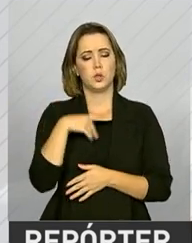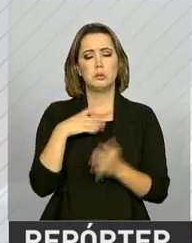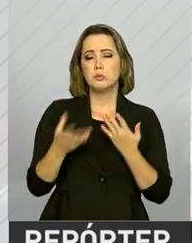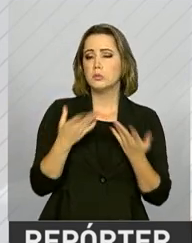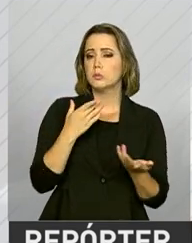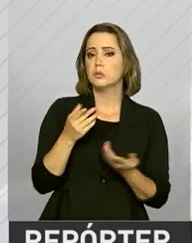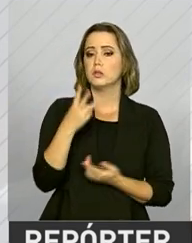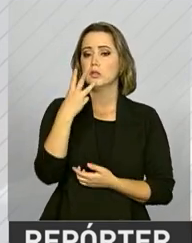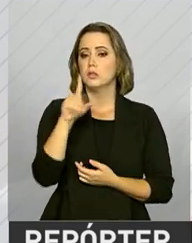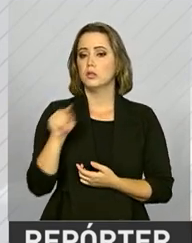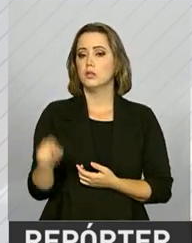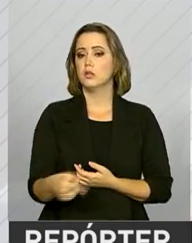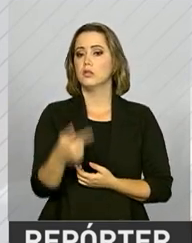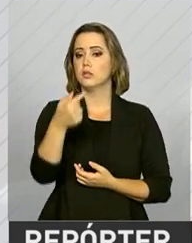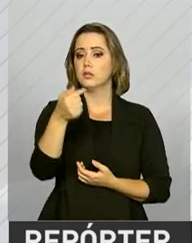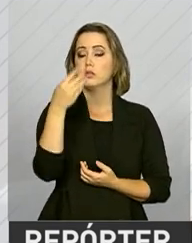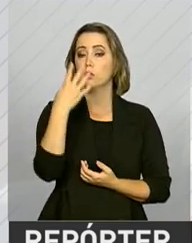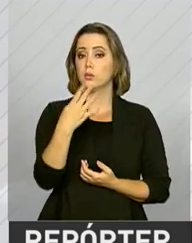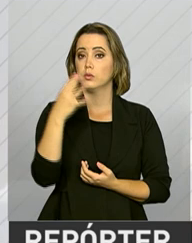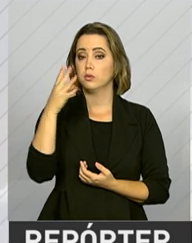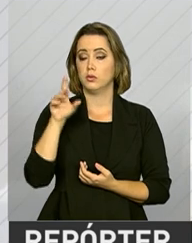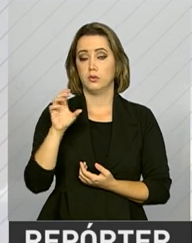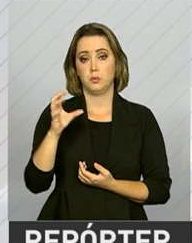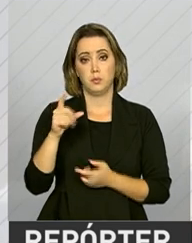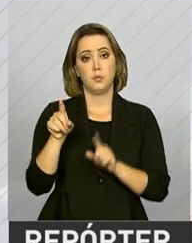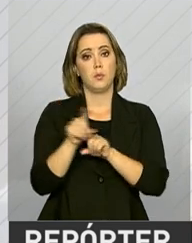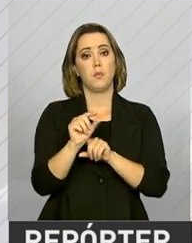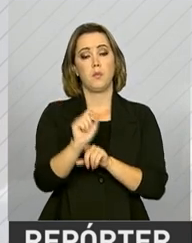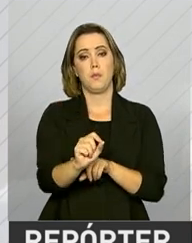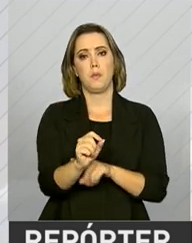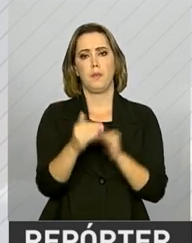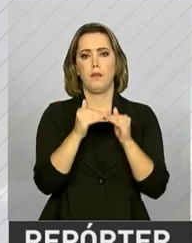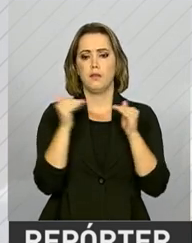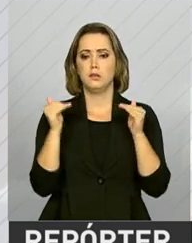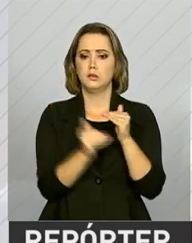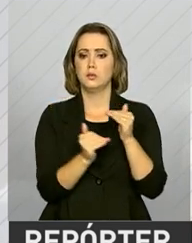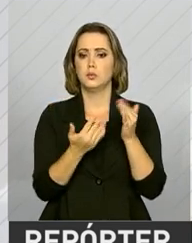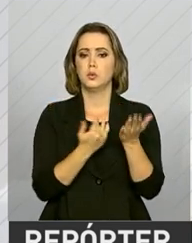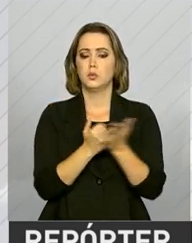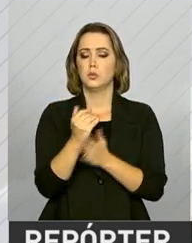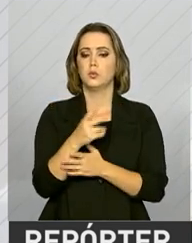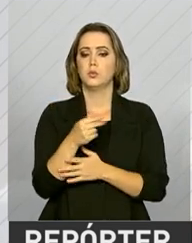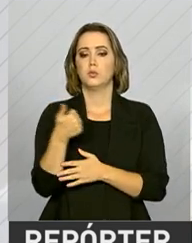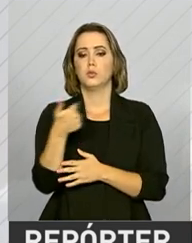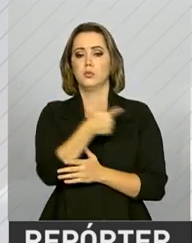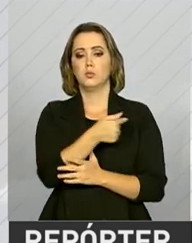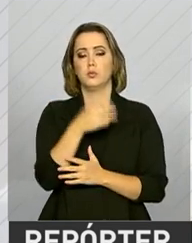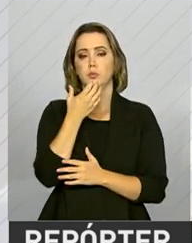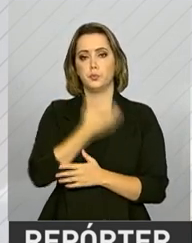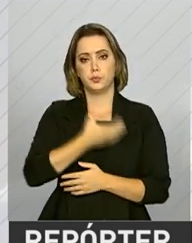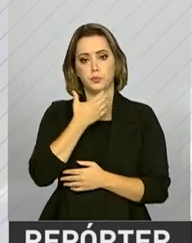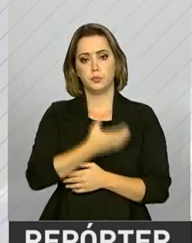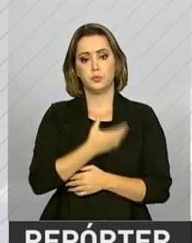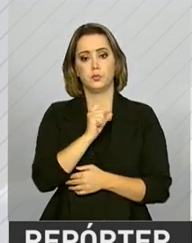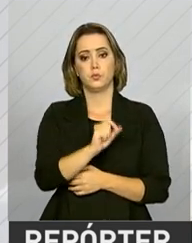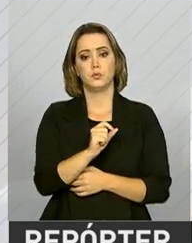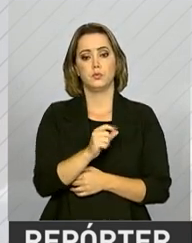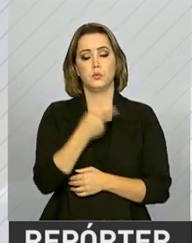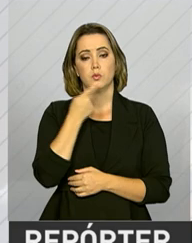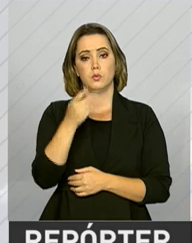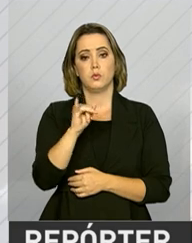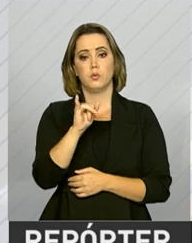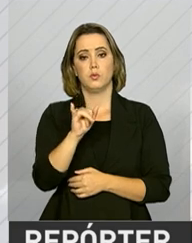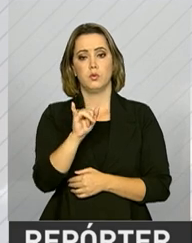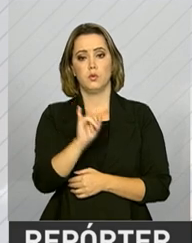de aproximadamente três reais e setenta e quatro centavos a menor registrada desde o dia 17 de dezembro segundo a